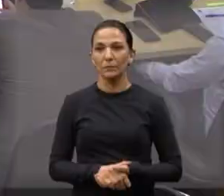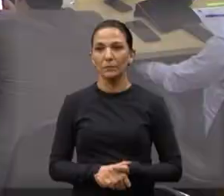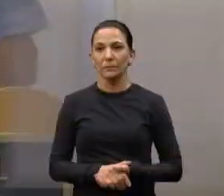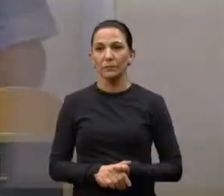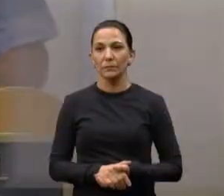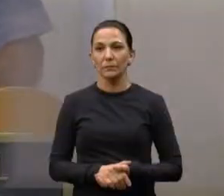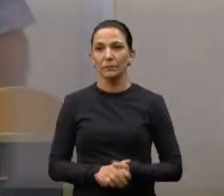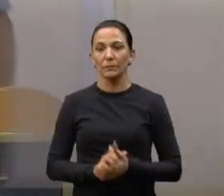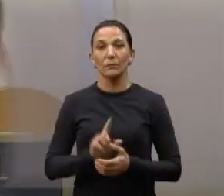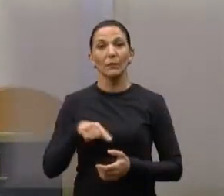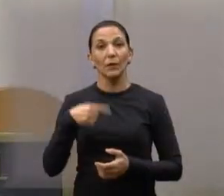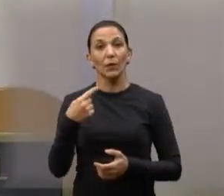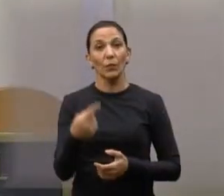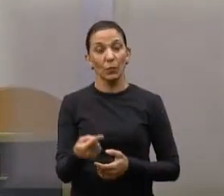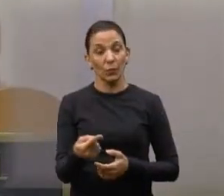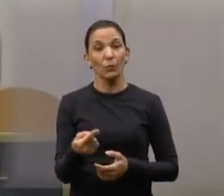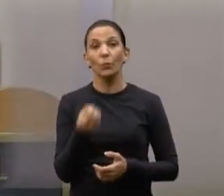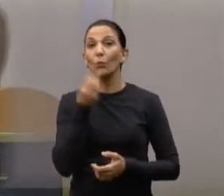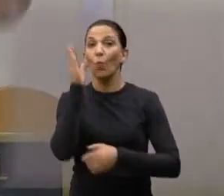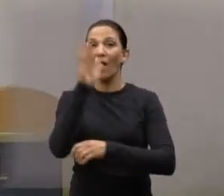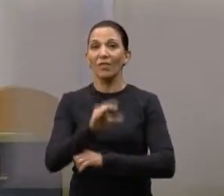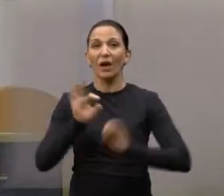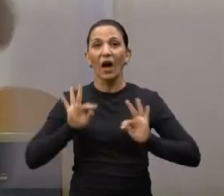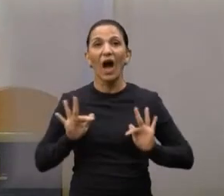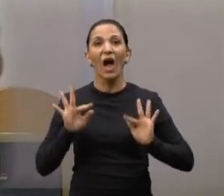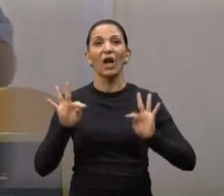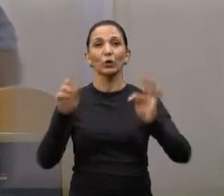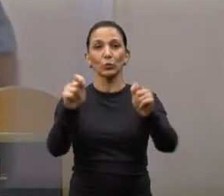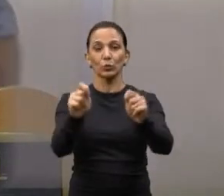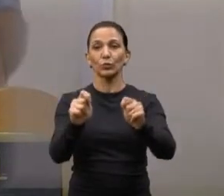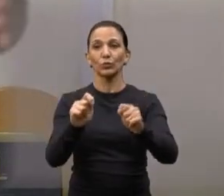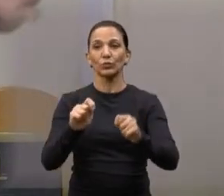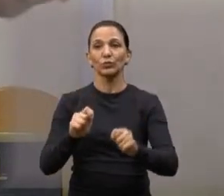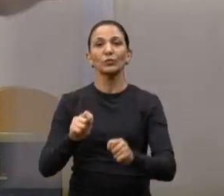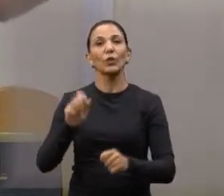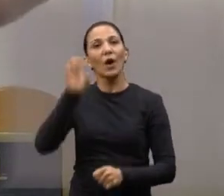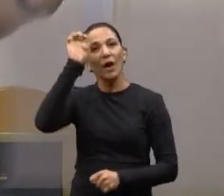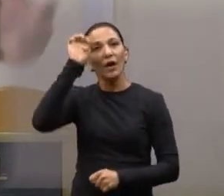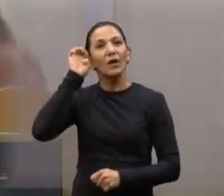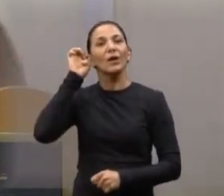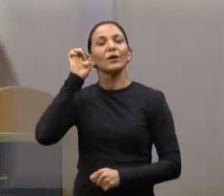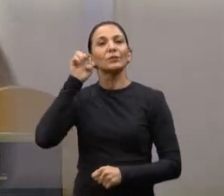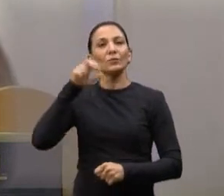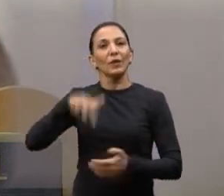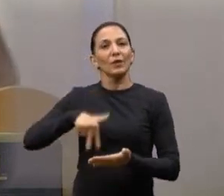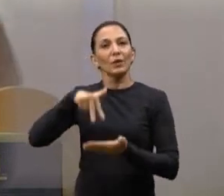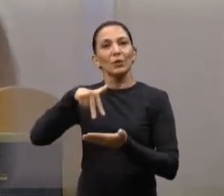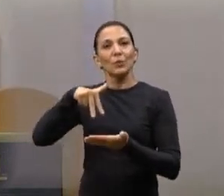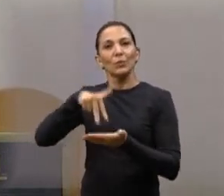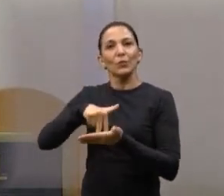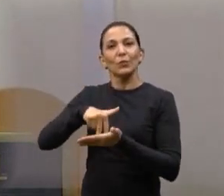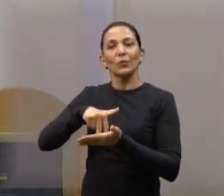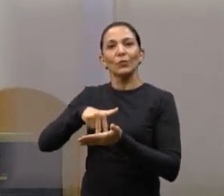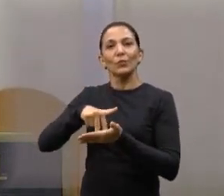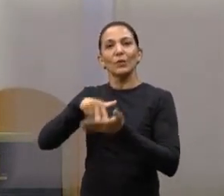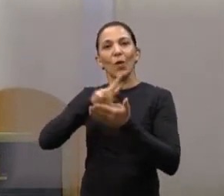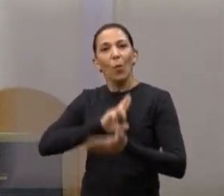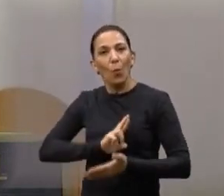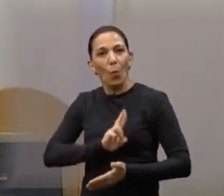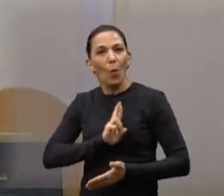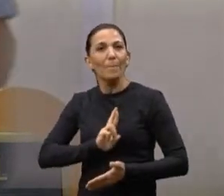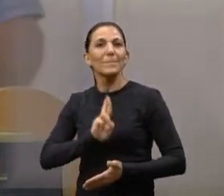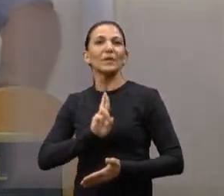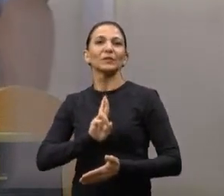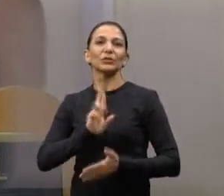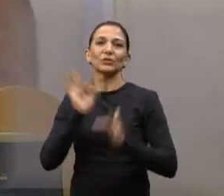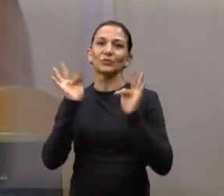Depois que o El deixou essa. Boa tarde a todos primeiro. Edson El deixou essa tribuna aqui com um cheiro de rosas. Muito bonito, declaração de amor muito